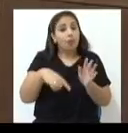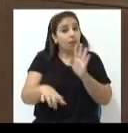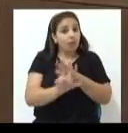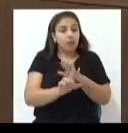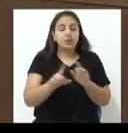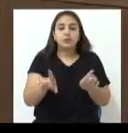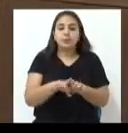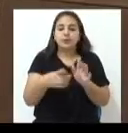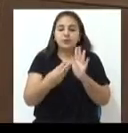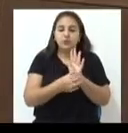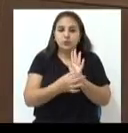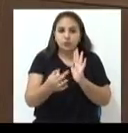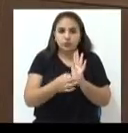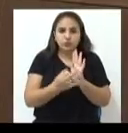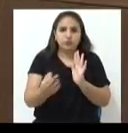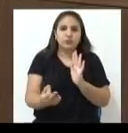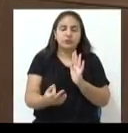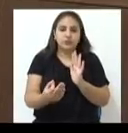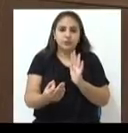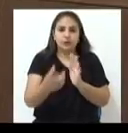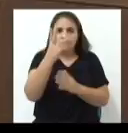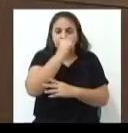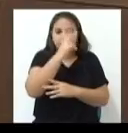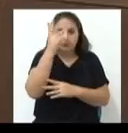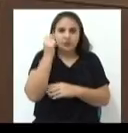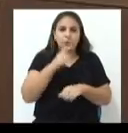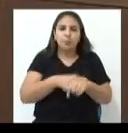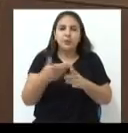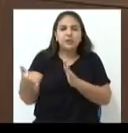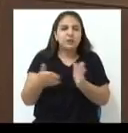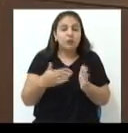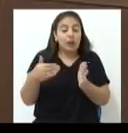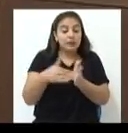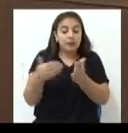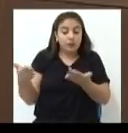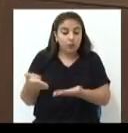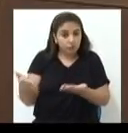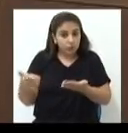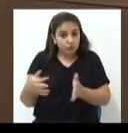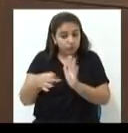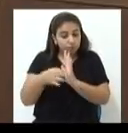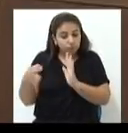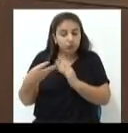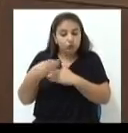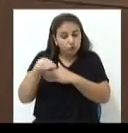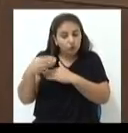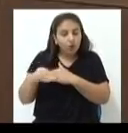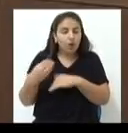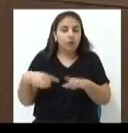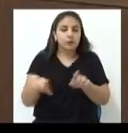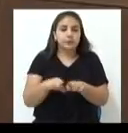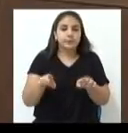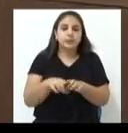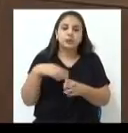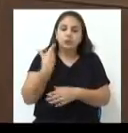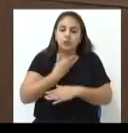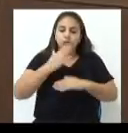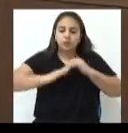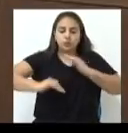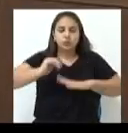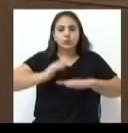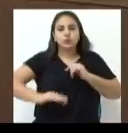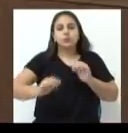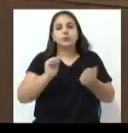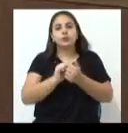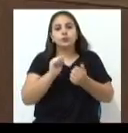indicações, sugestões aos poderes executivos daquela época até os dias de hoje, para que nós possamos sim ir construindo,